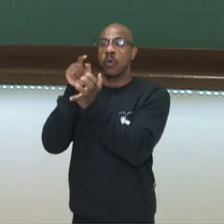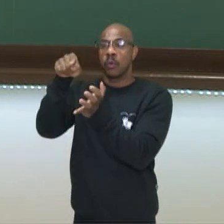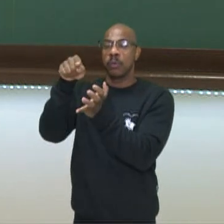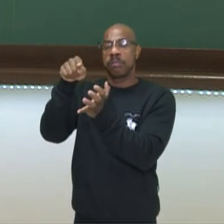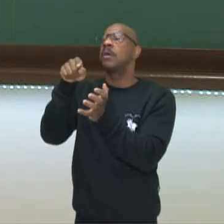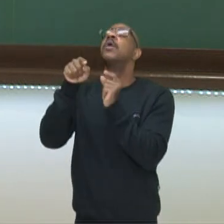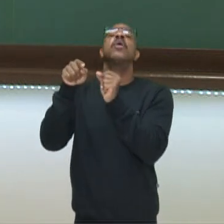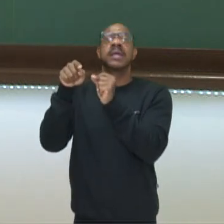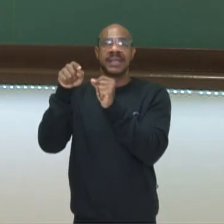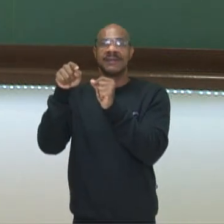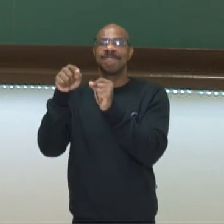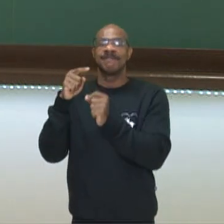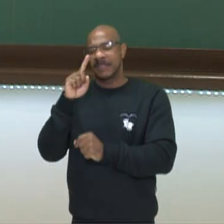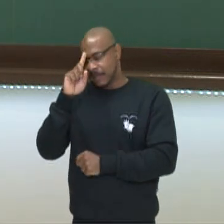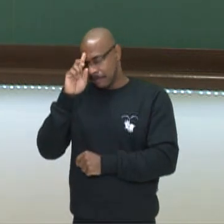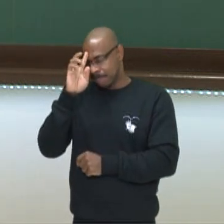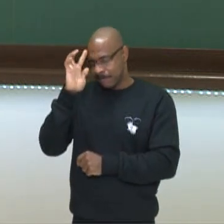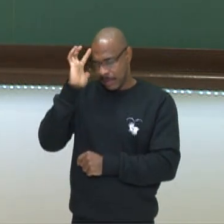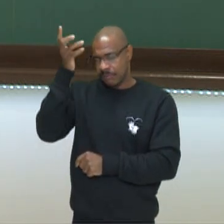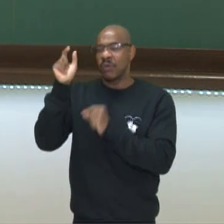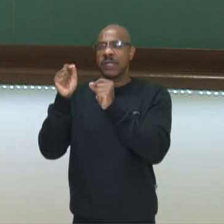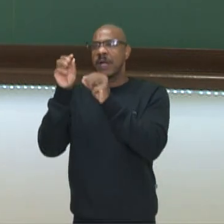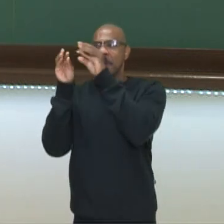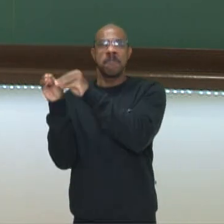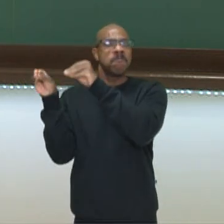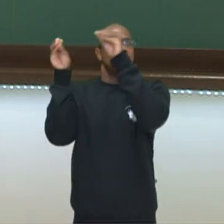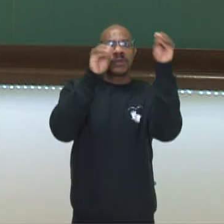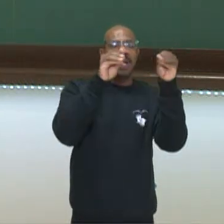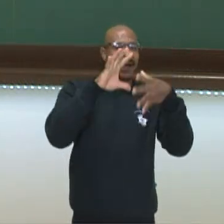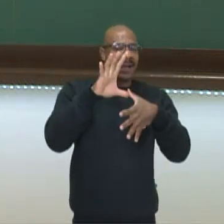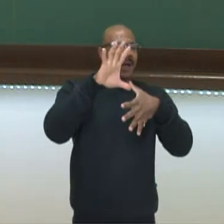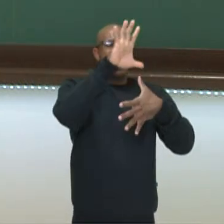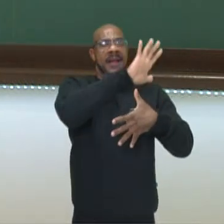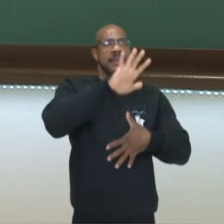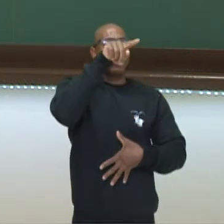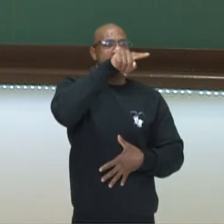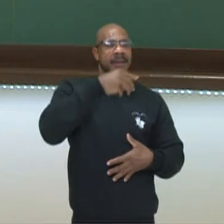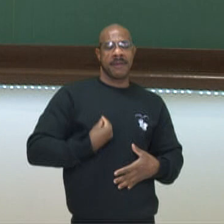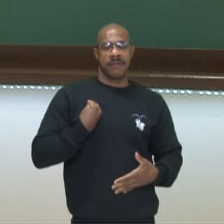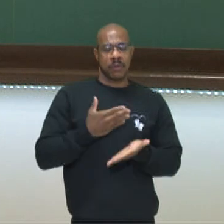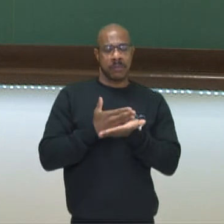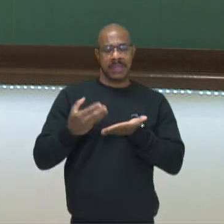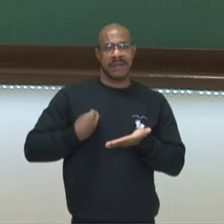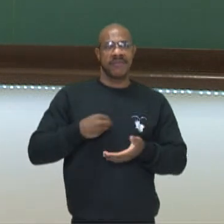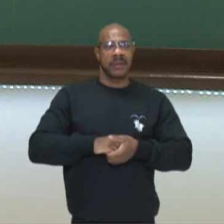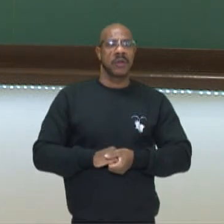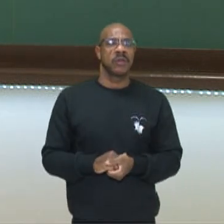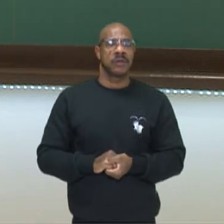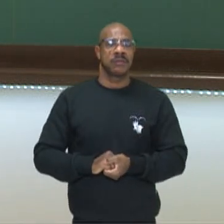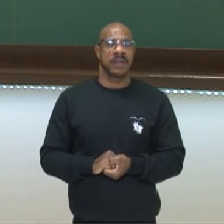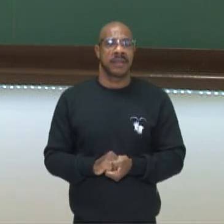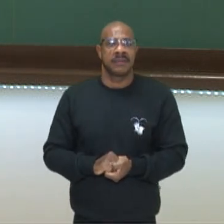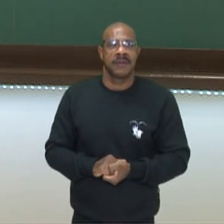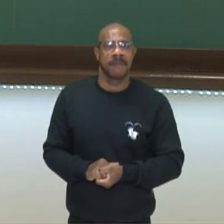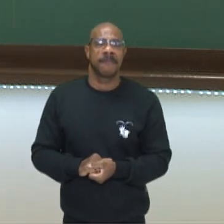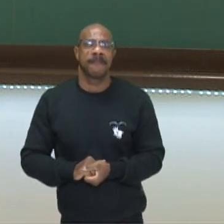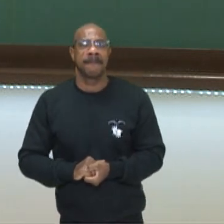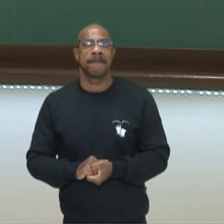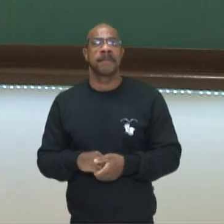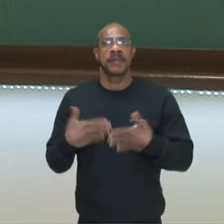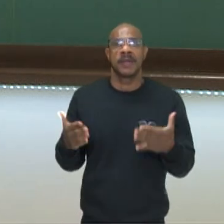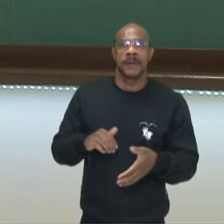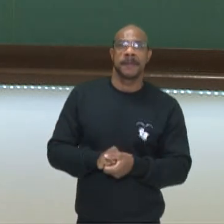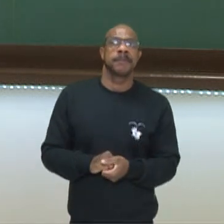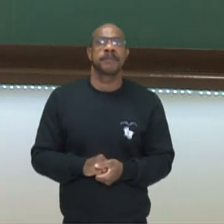calvinistas puritanos então resolveram vir para a América para iniciar a sua vida aqui. Qual era a ética desses calvinistas? Né? Essa